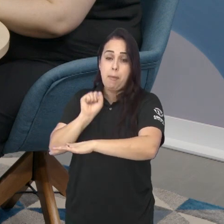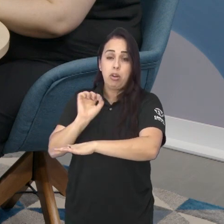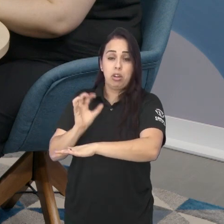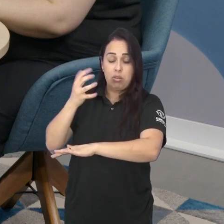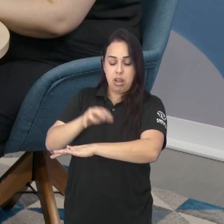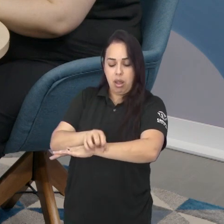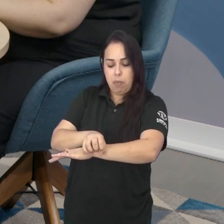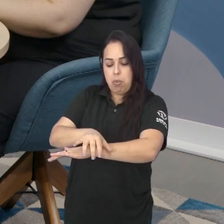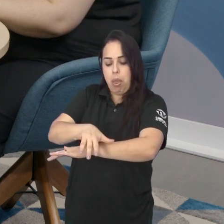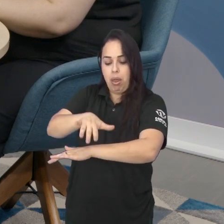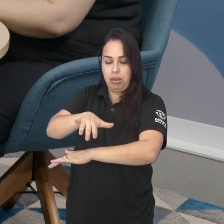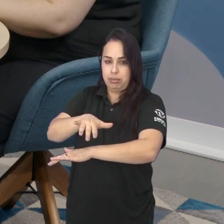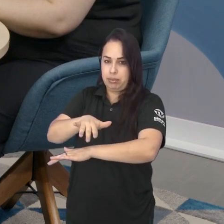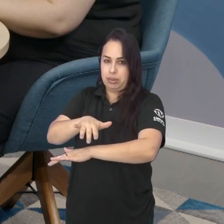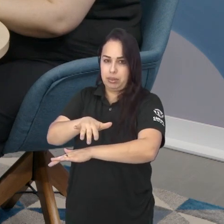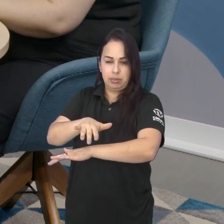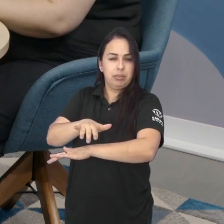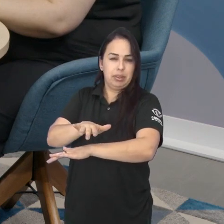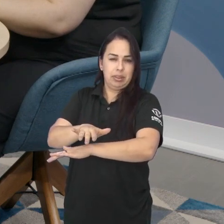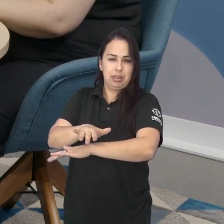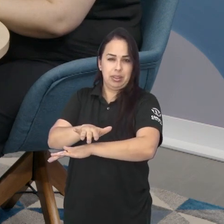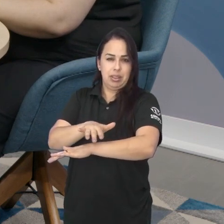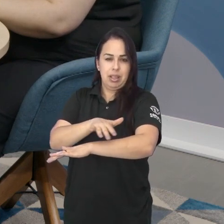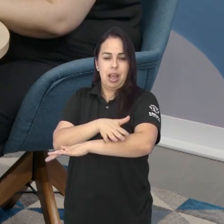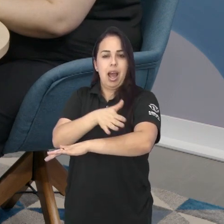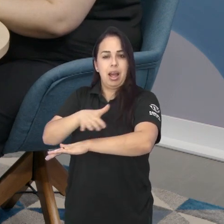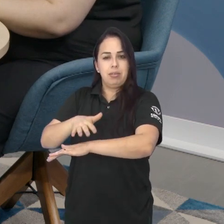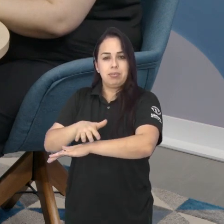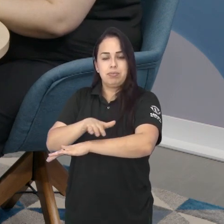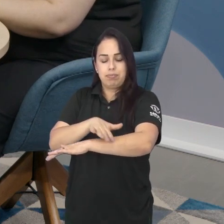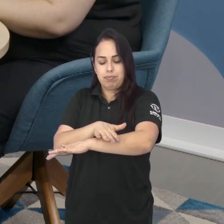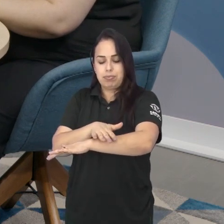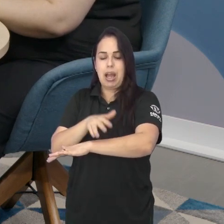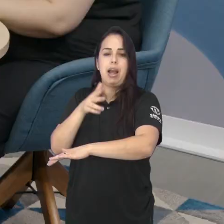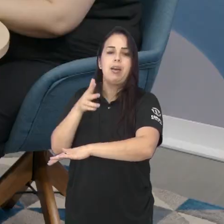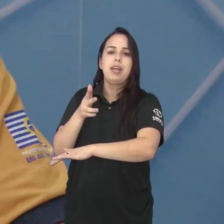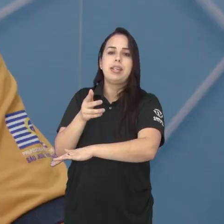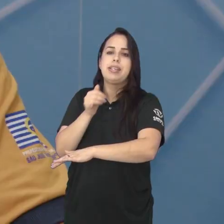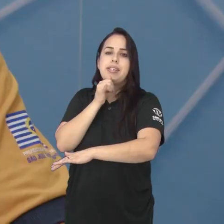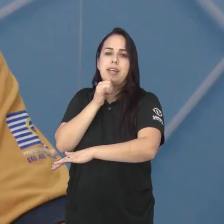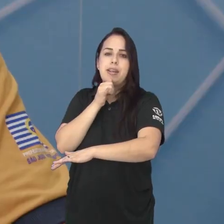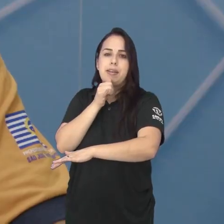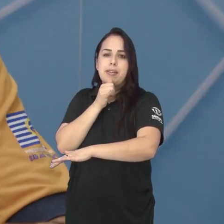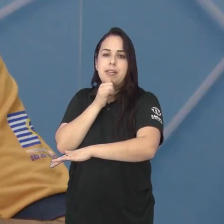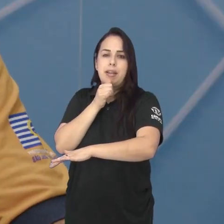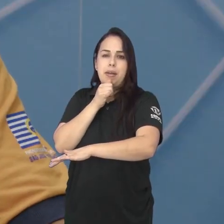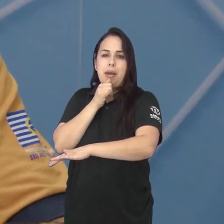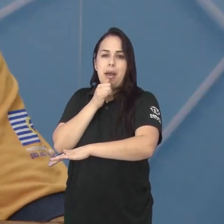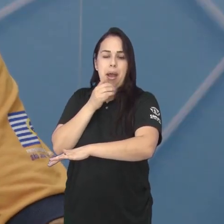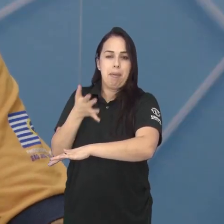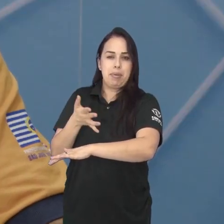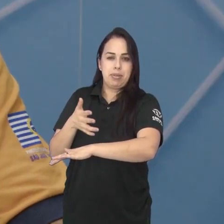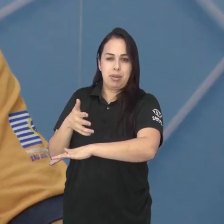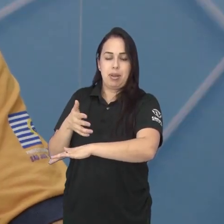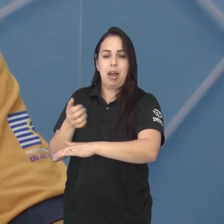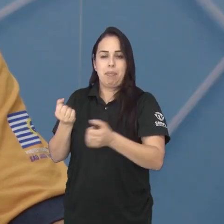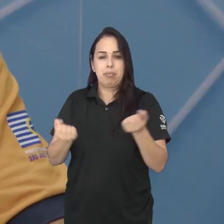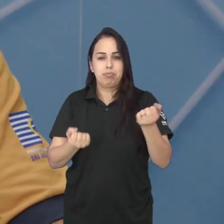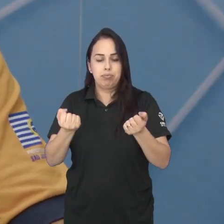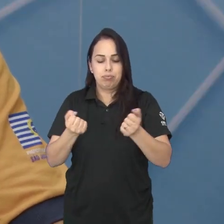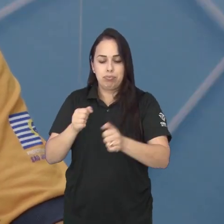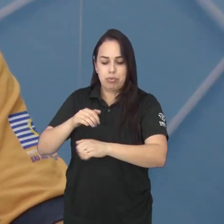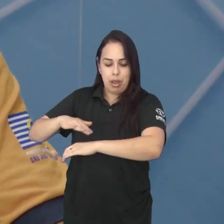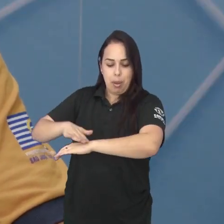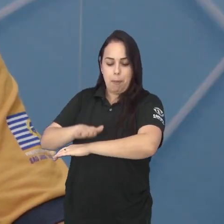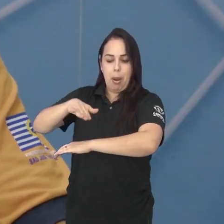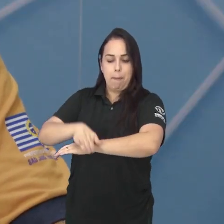pequeno alagamento que nós chamamos, né, que são aquelas lâminas d'água onde, às vezes, a pessoa se arrisca a se adentrar com o